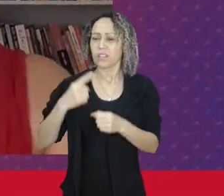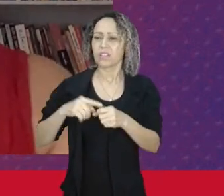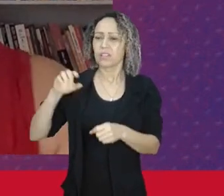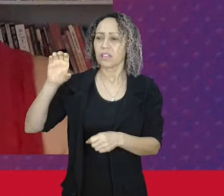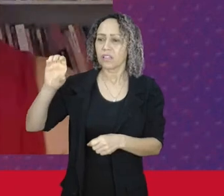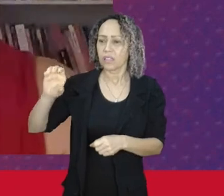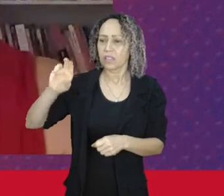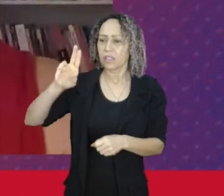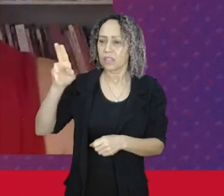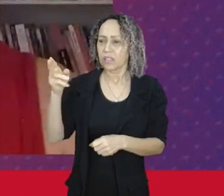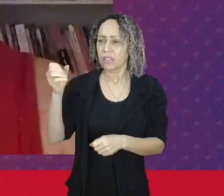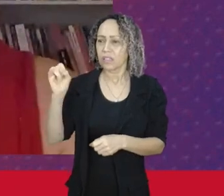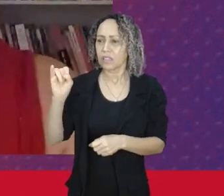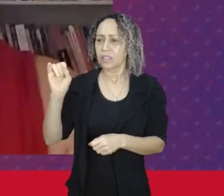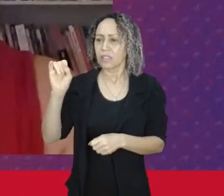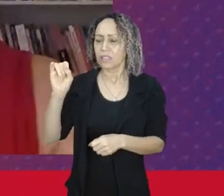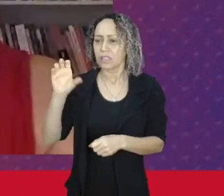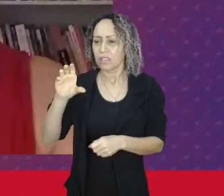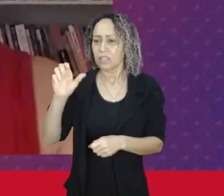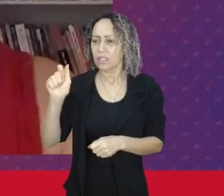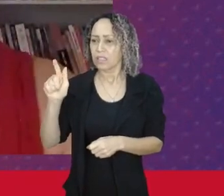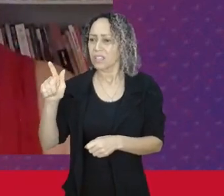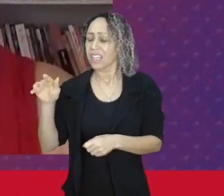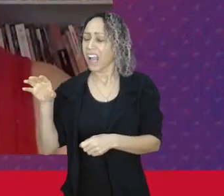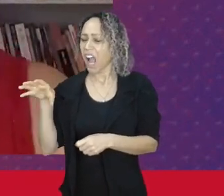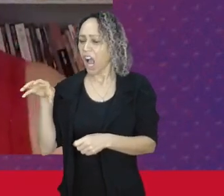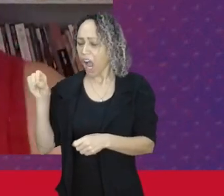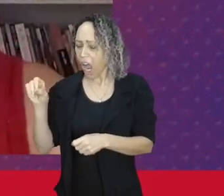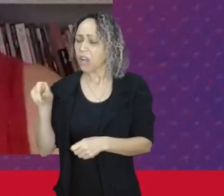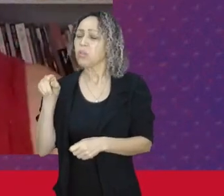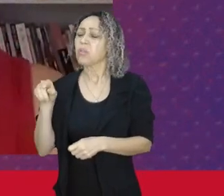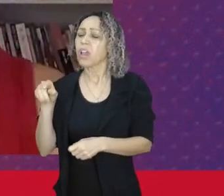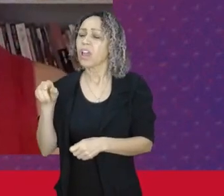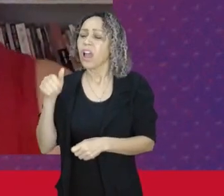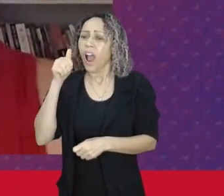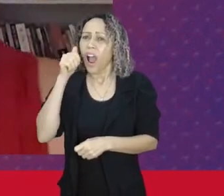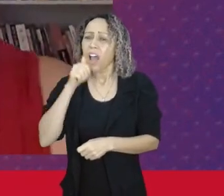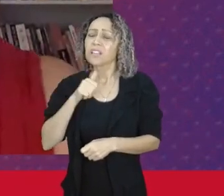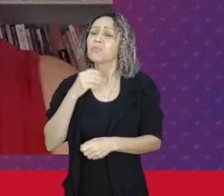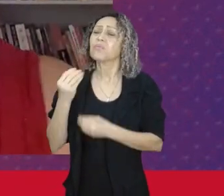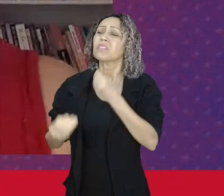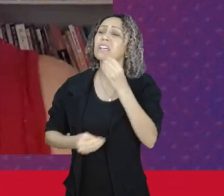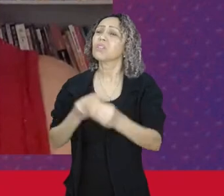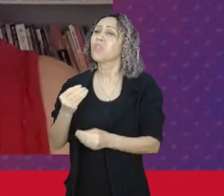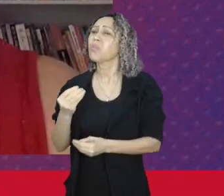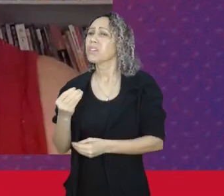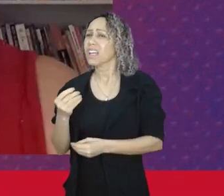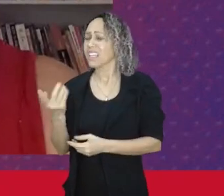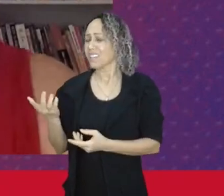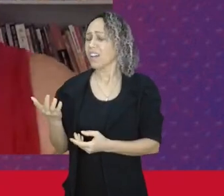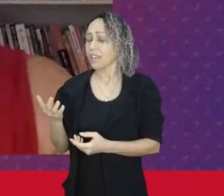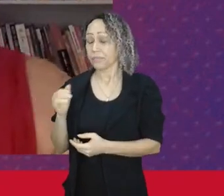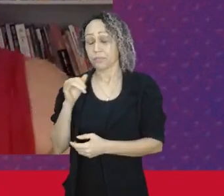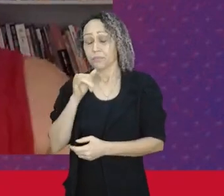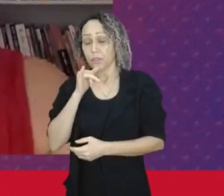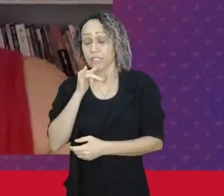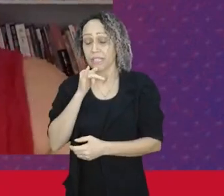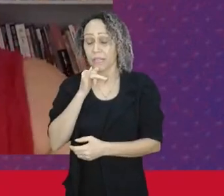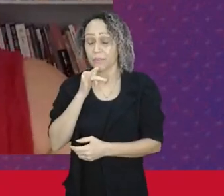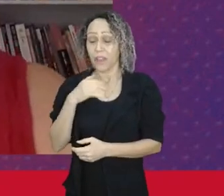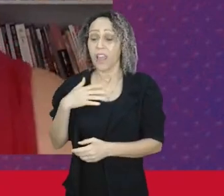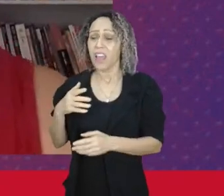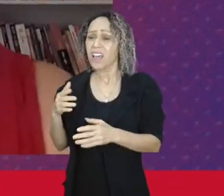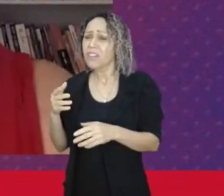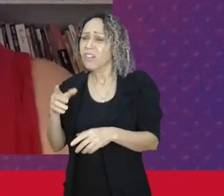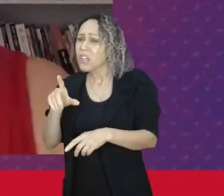vai fazer escolhas de caminhos diferentes por lugares onde o vento não a atinja tanto, diferente